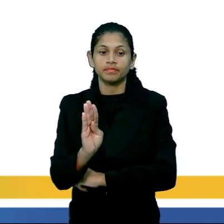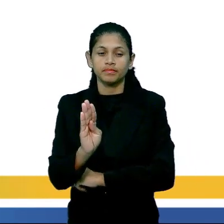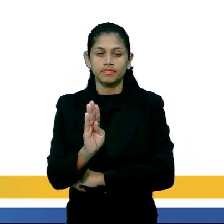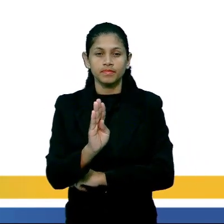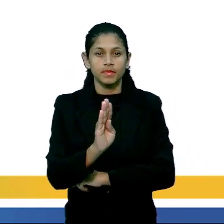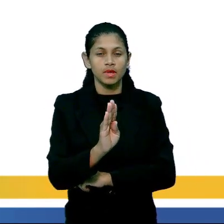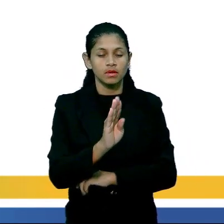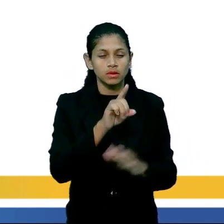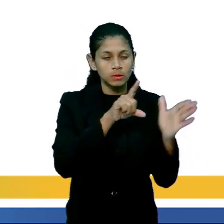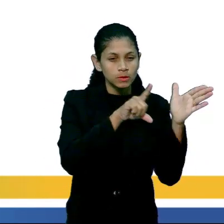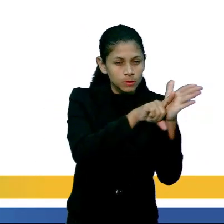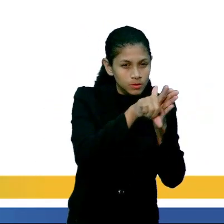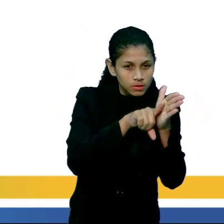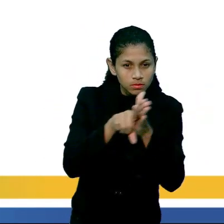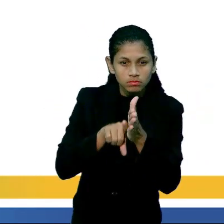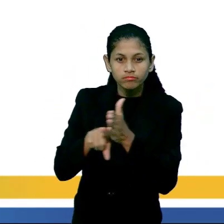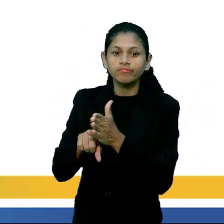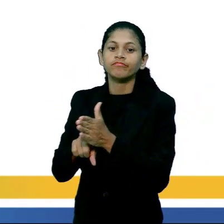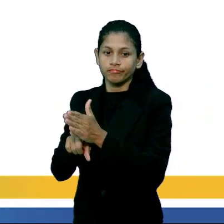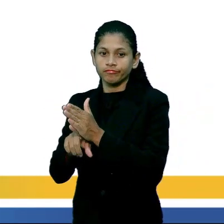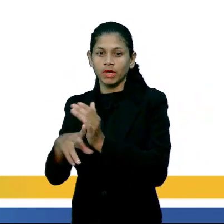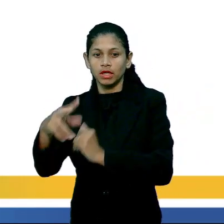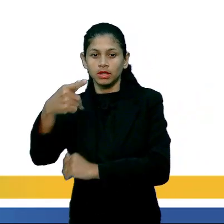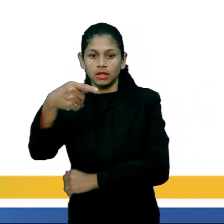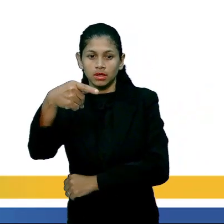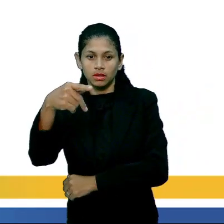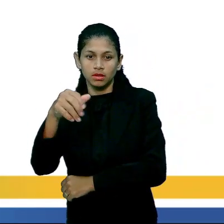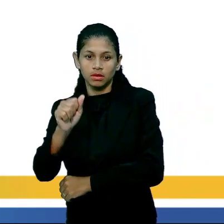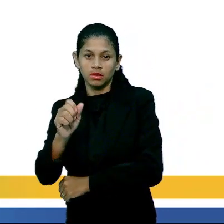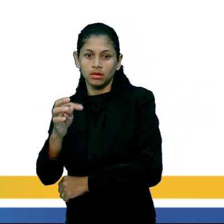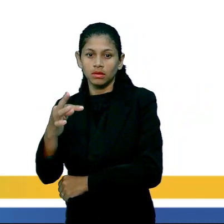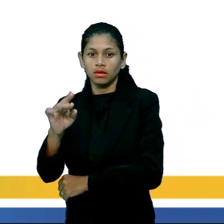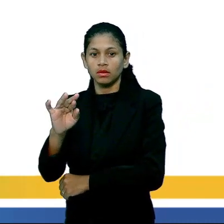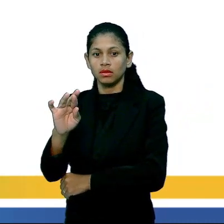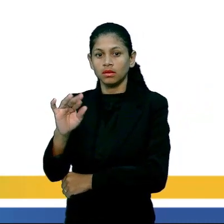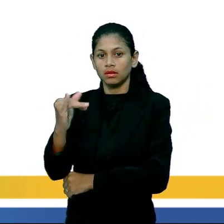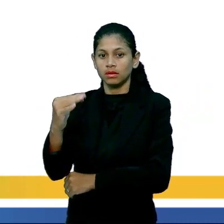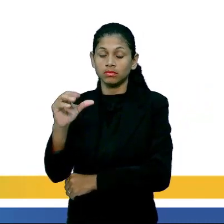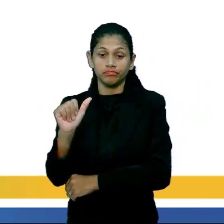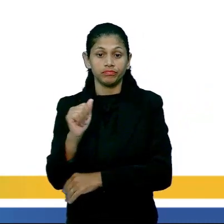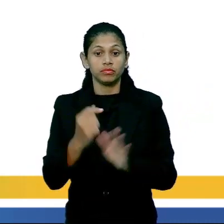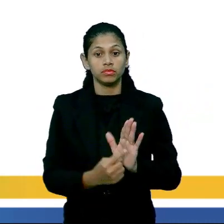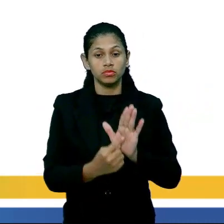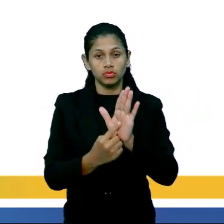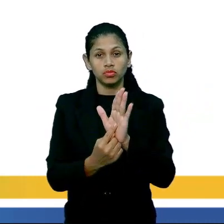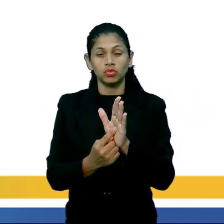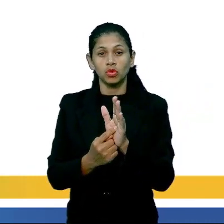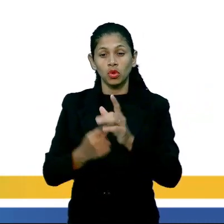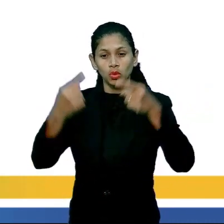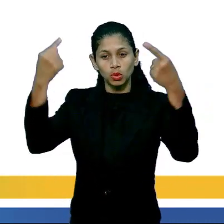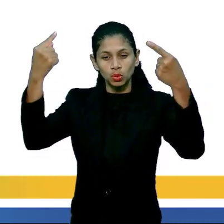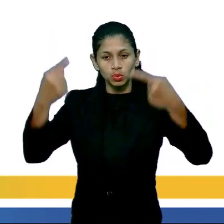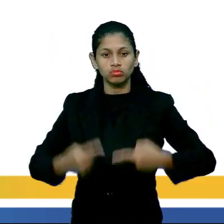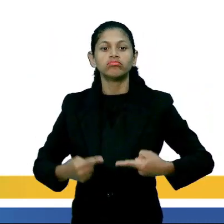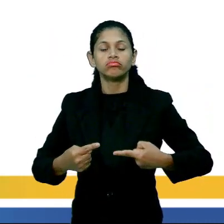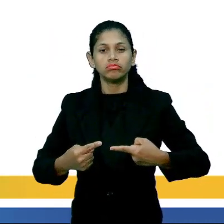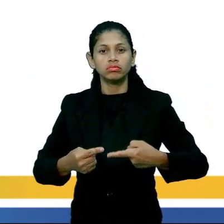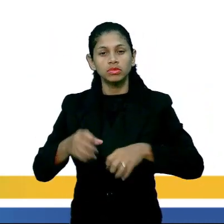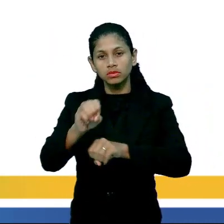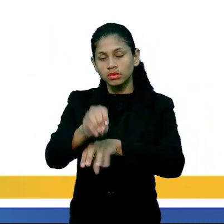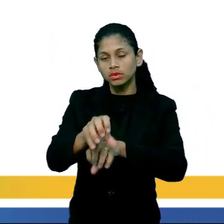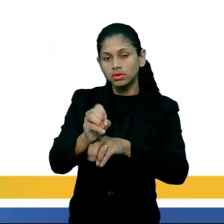temos, na pesquisa de Patrícia Trowbridge, que mostrou os desafios de ensino de línguas nos